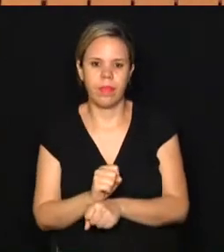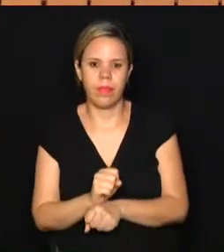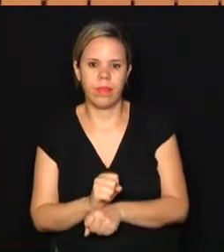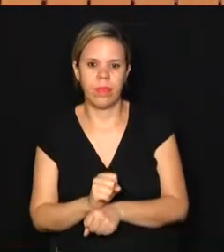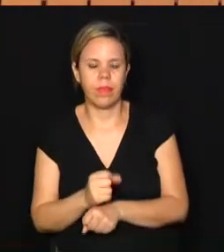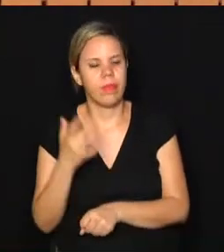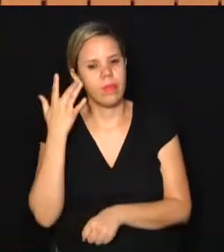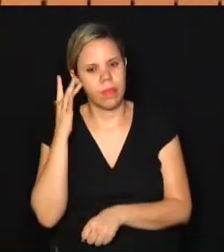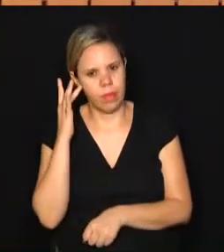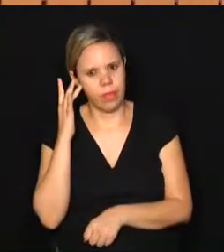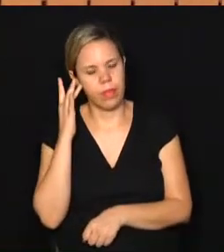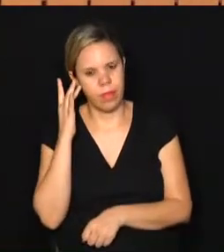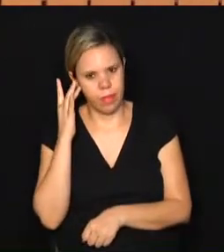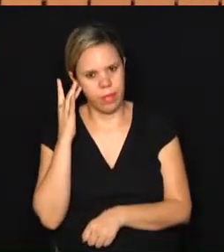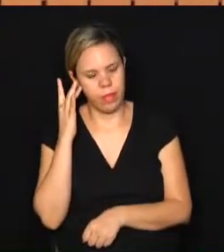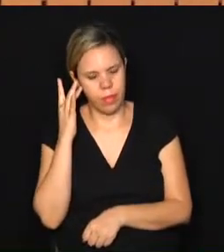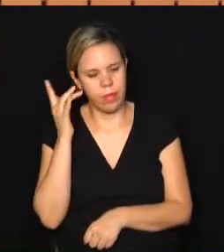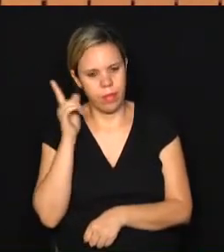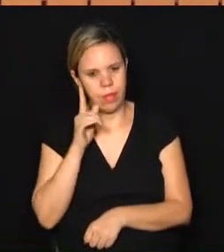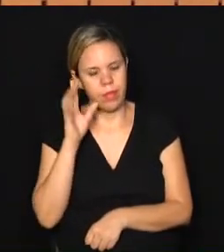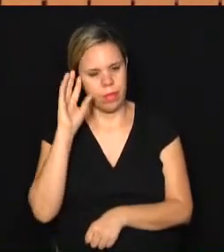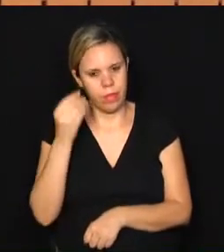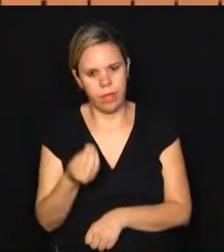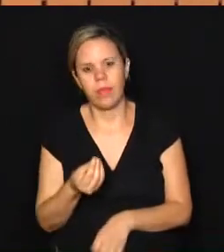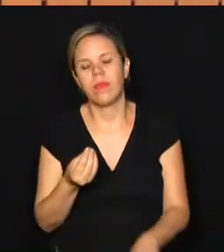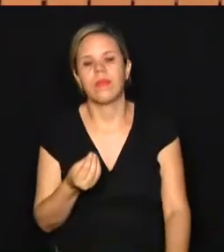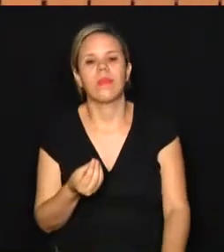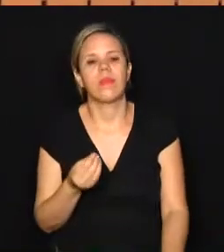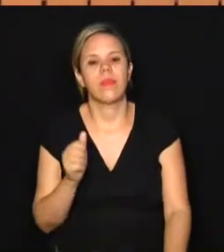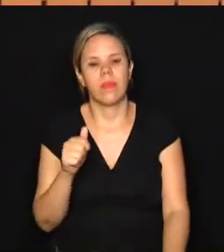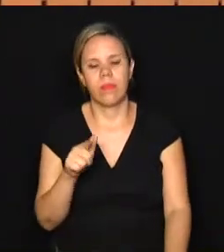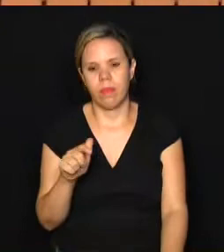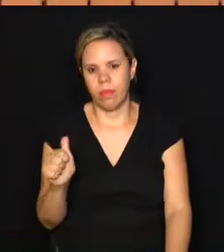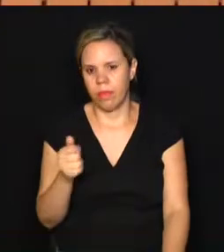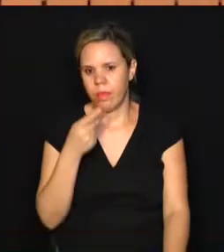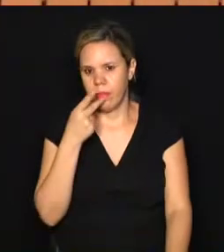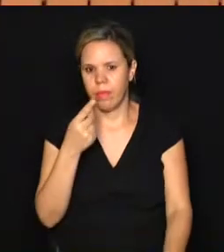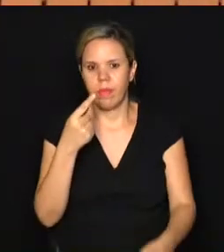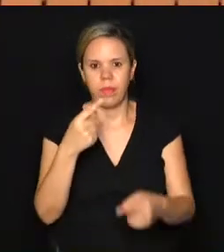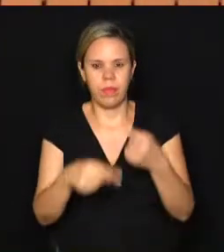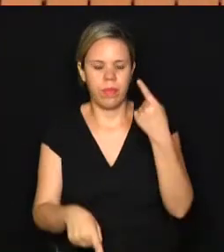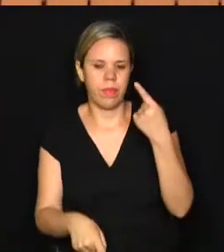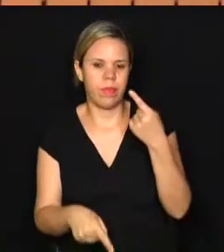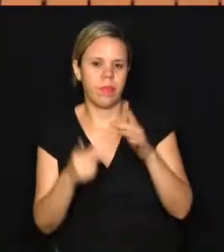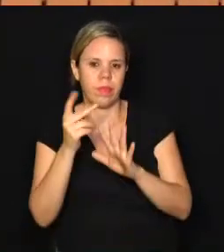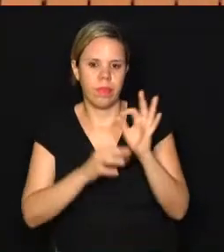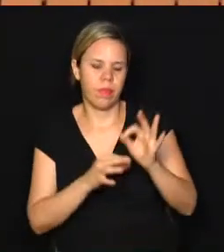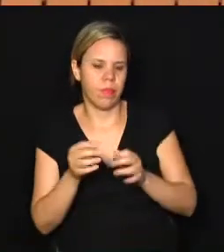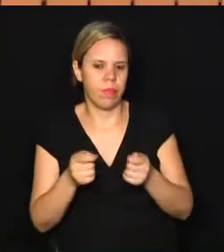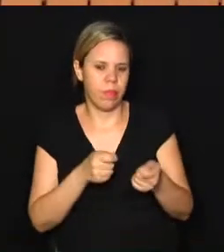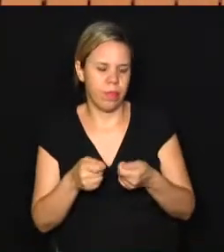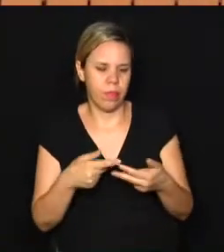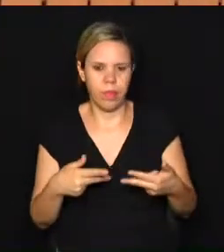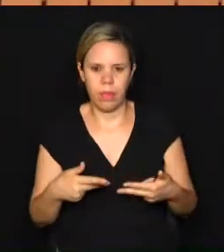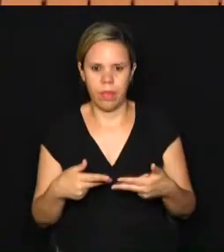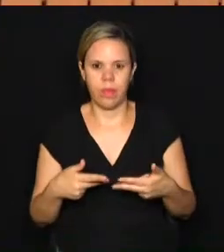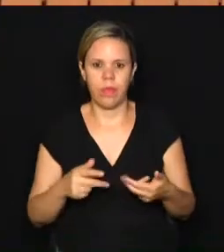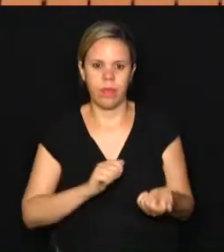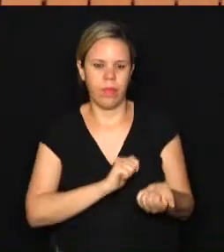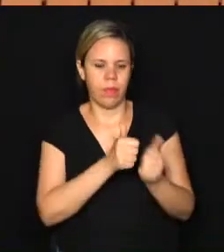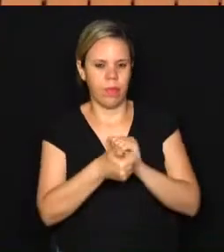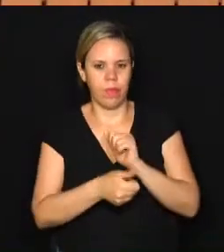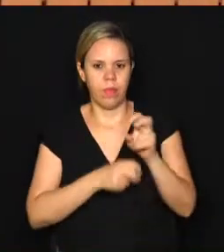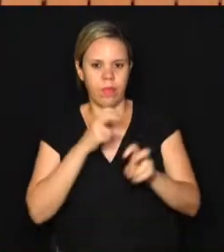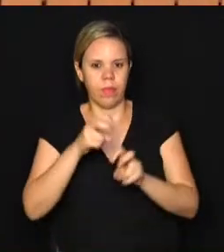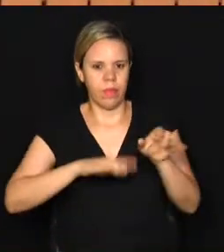eu acho que a gente conseguiu entender que a Ângela menciona que é proibido, pelo plano de manejo, proibindo esportes